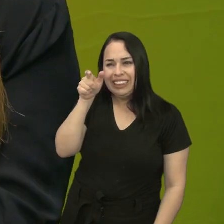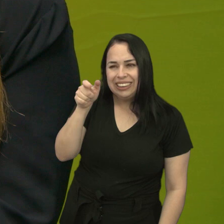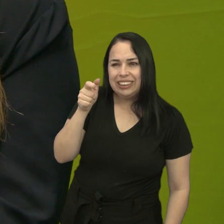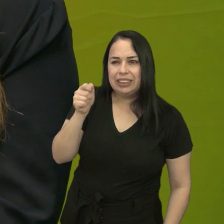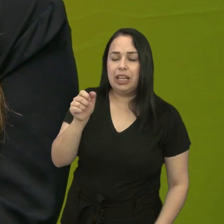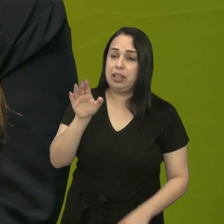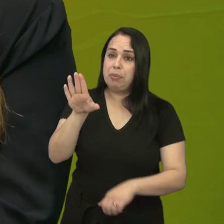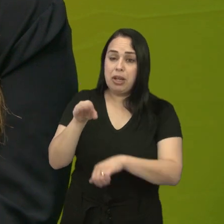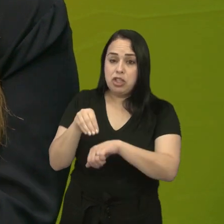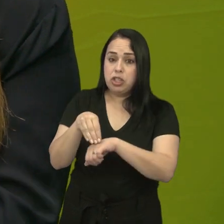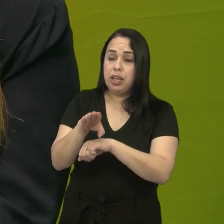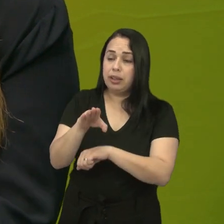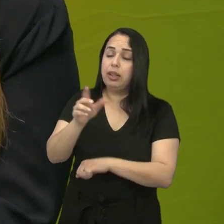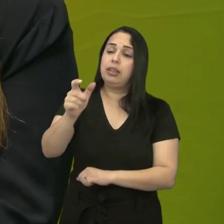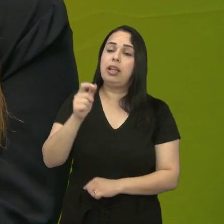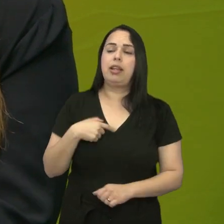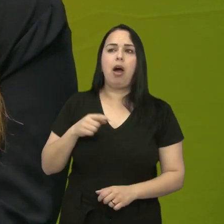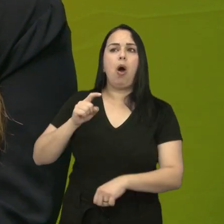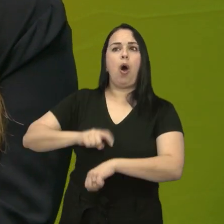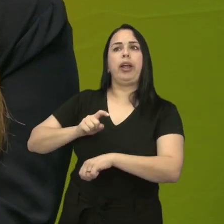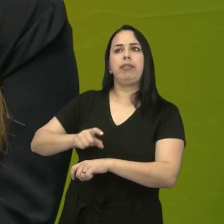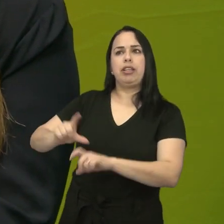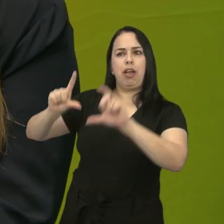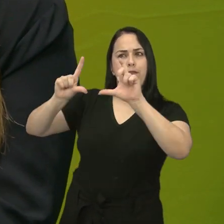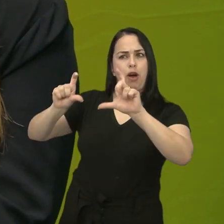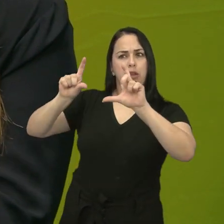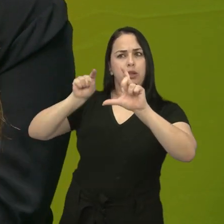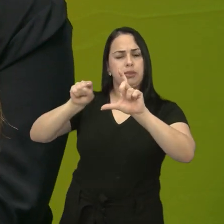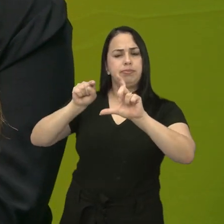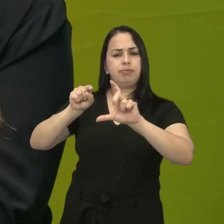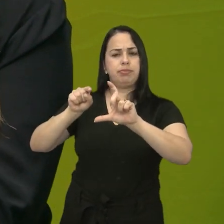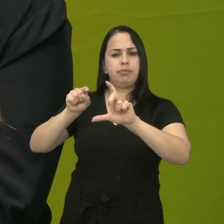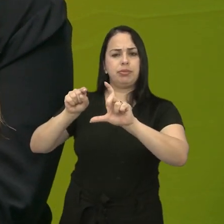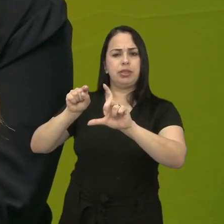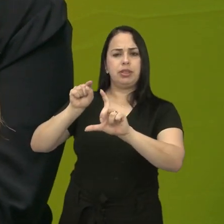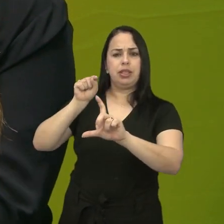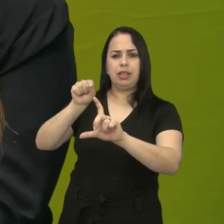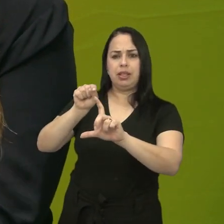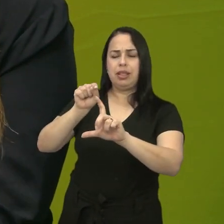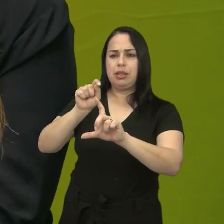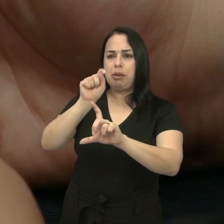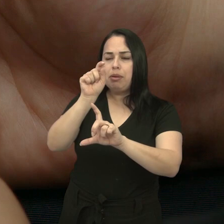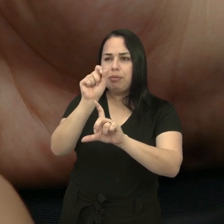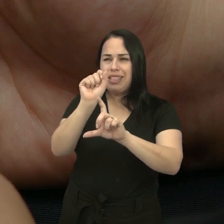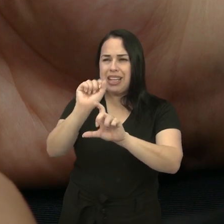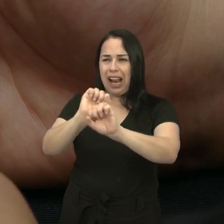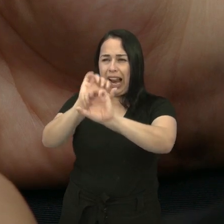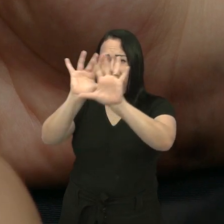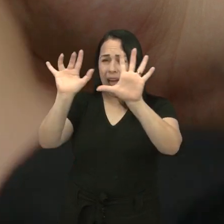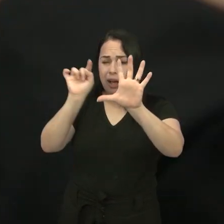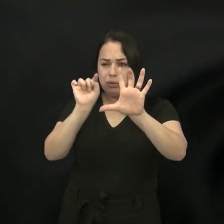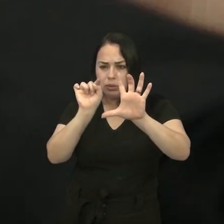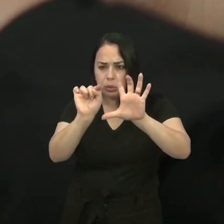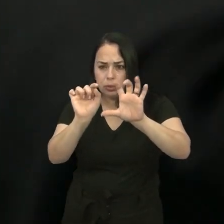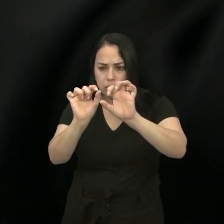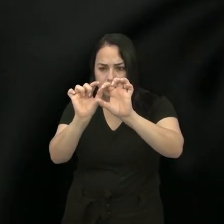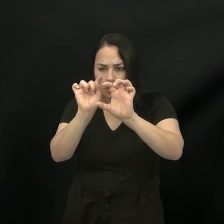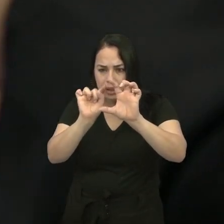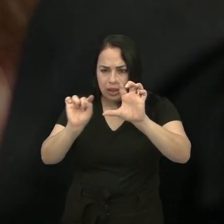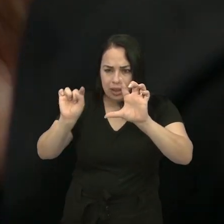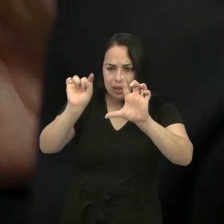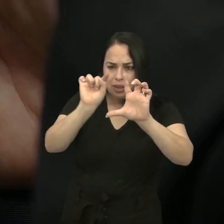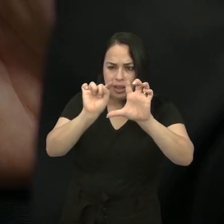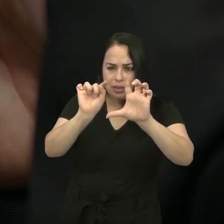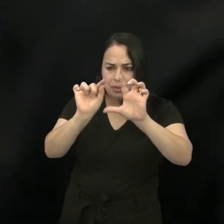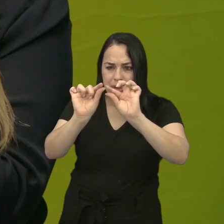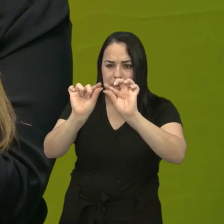que eu acabei não falando aqui, mas quando você vai fotografar, é legal que você clique em cima da parte mais clara da foto e aí ele aparece um quadradinho